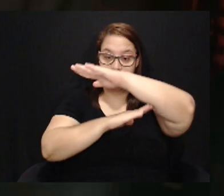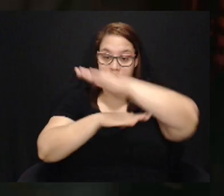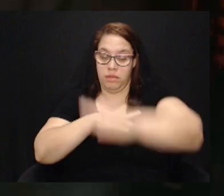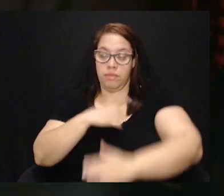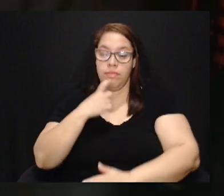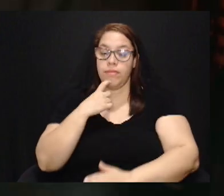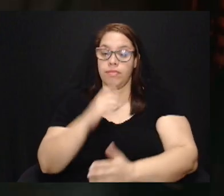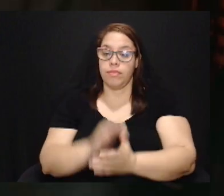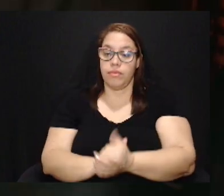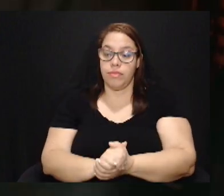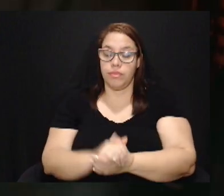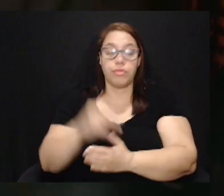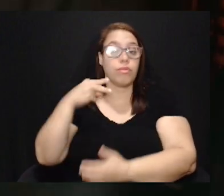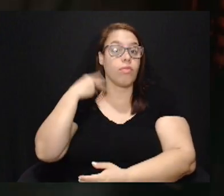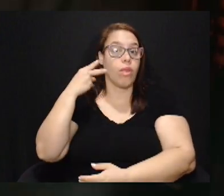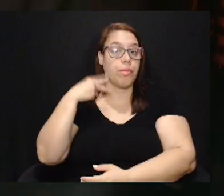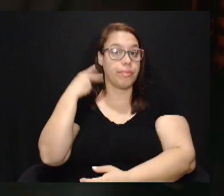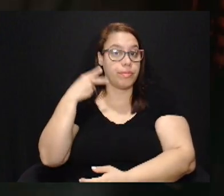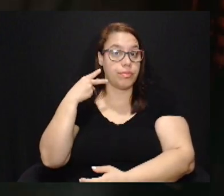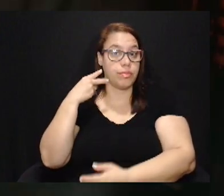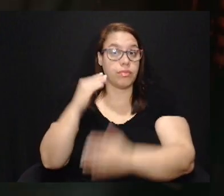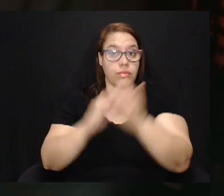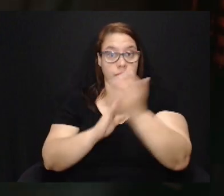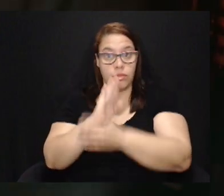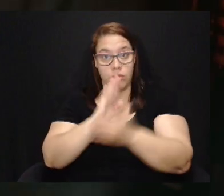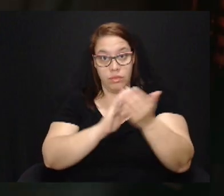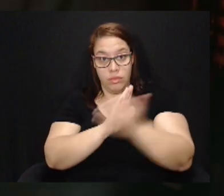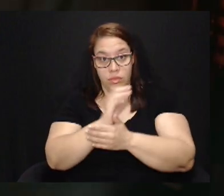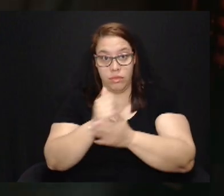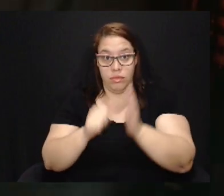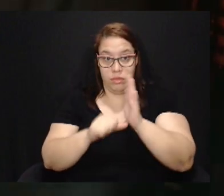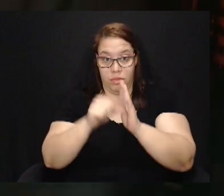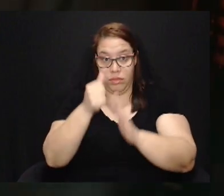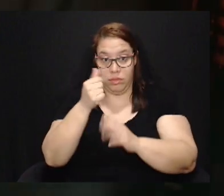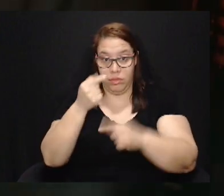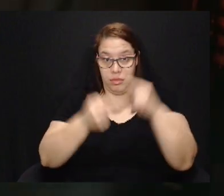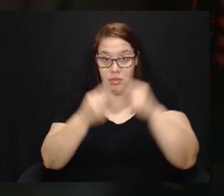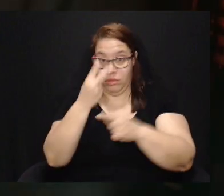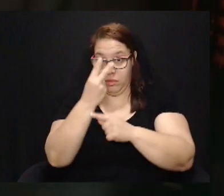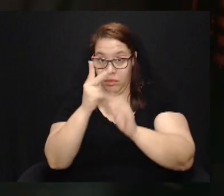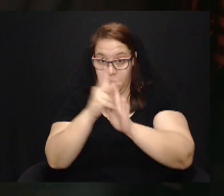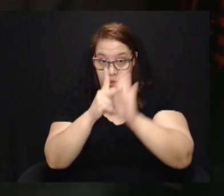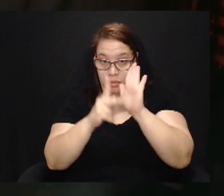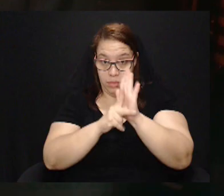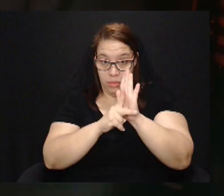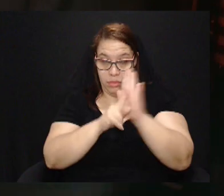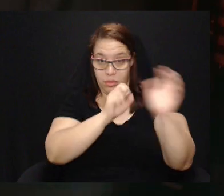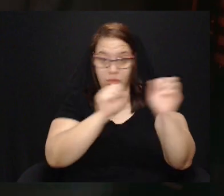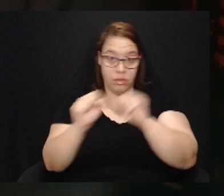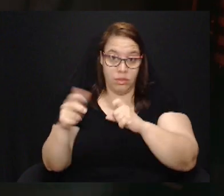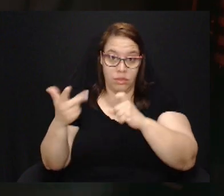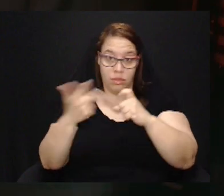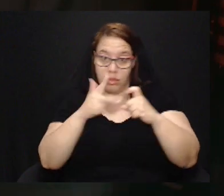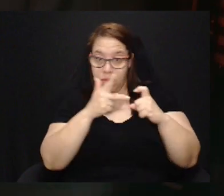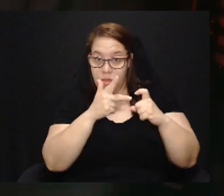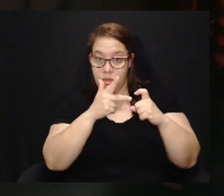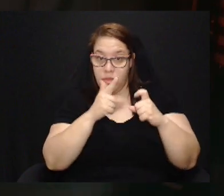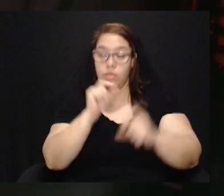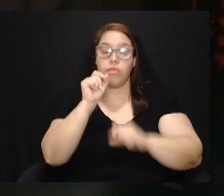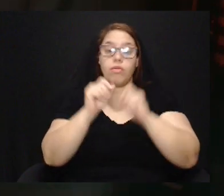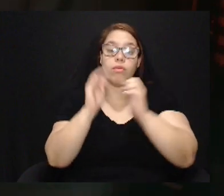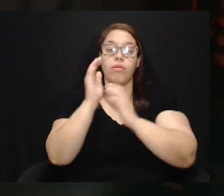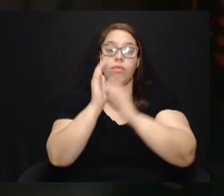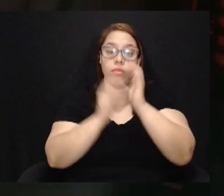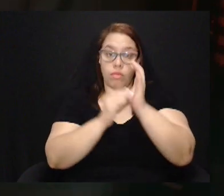Os vereadores aprovaram em primeiro turno 2 projetos do Poder Executivo para concursos públicos, né?